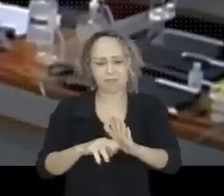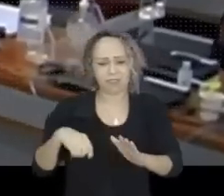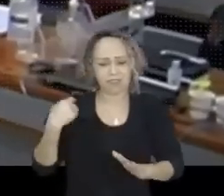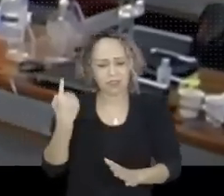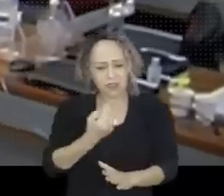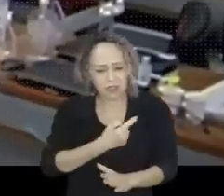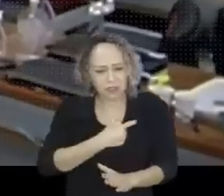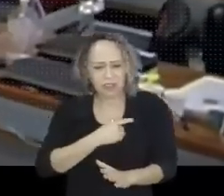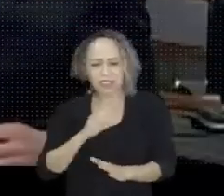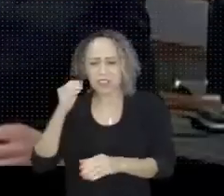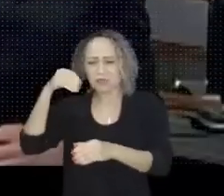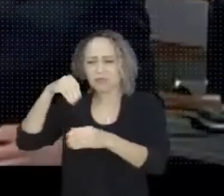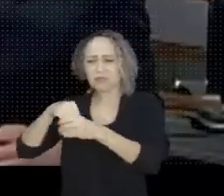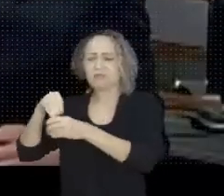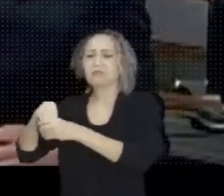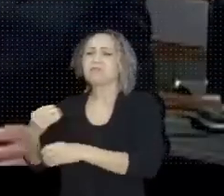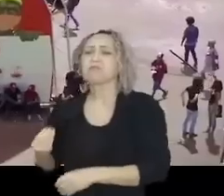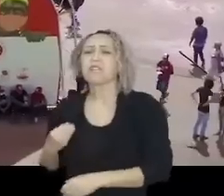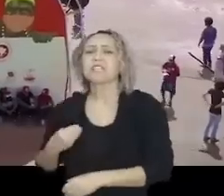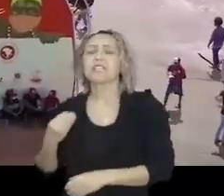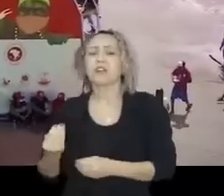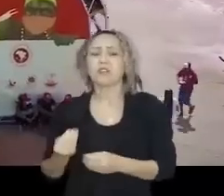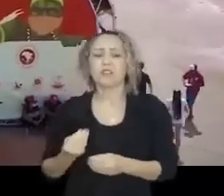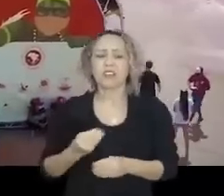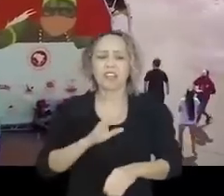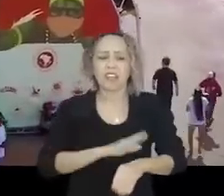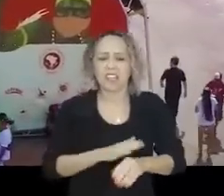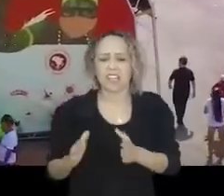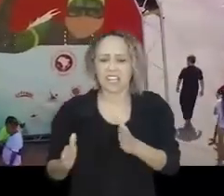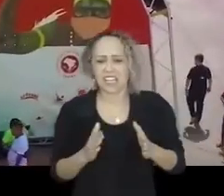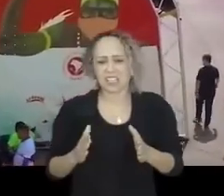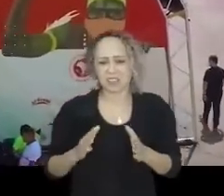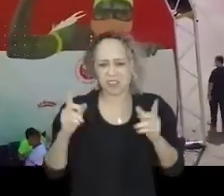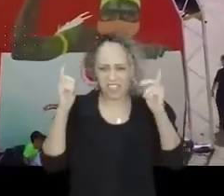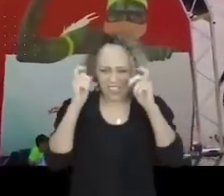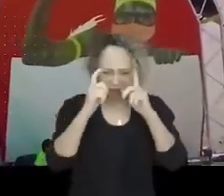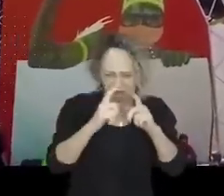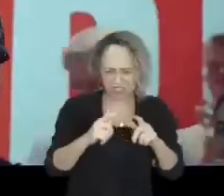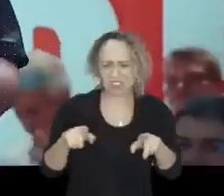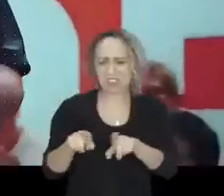Estamos presentes nos momentos de luto e nos momentos de luta,